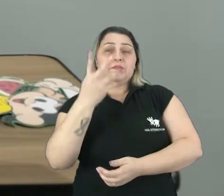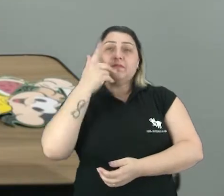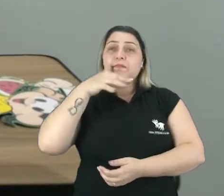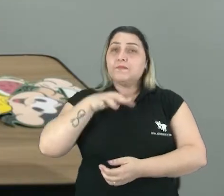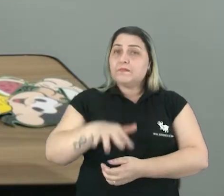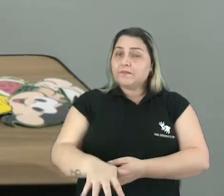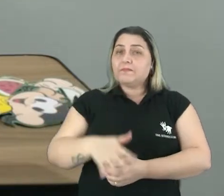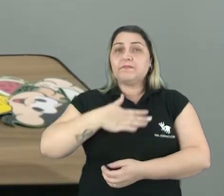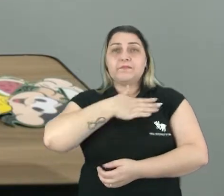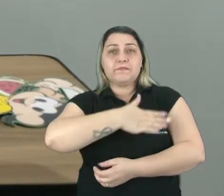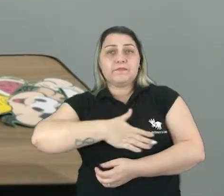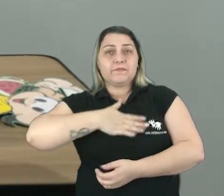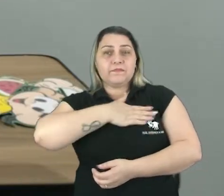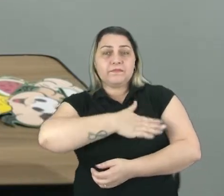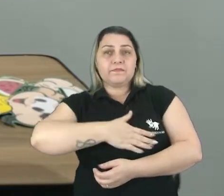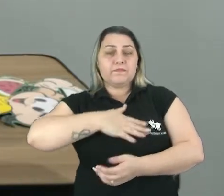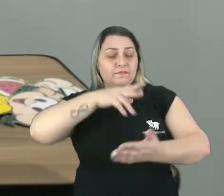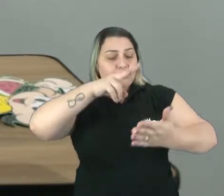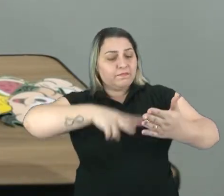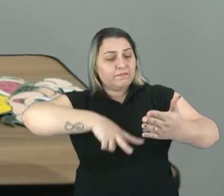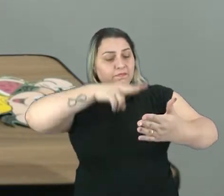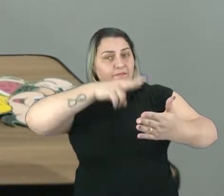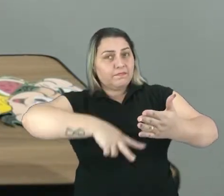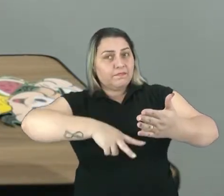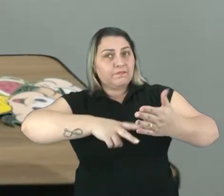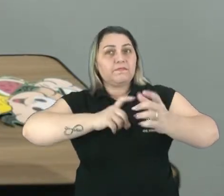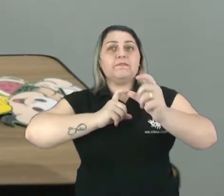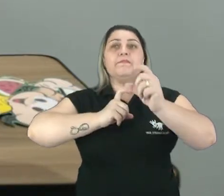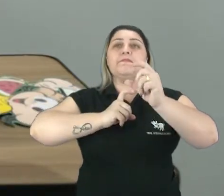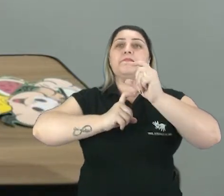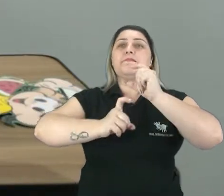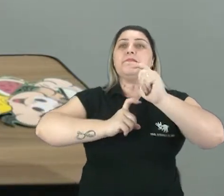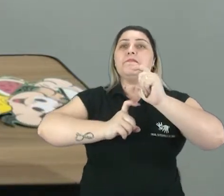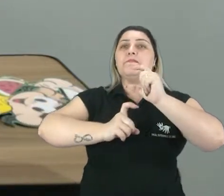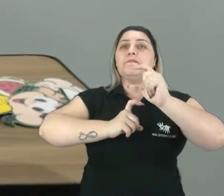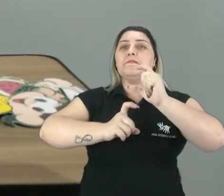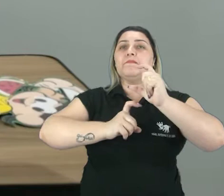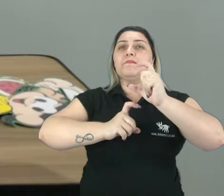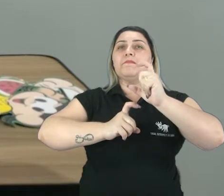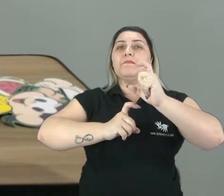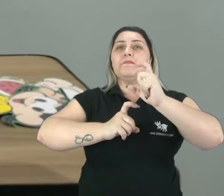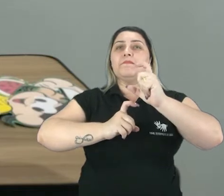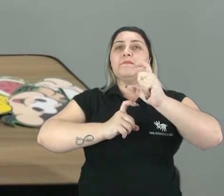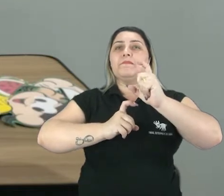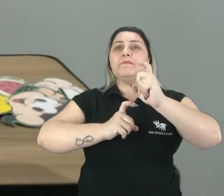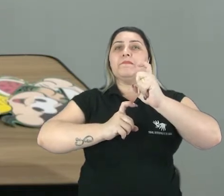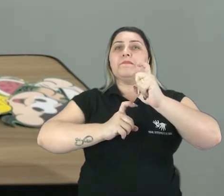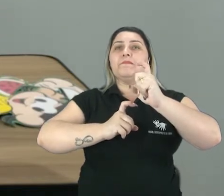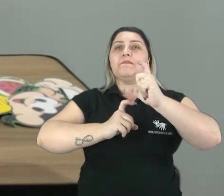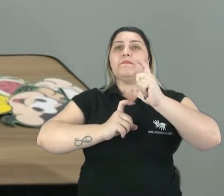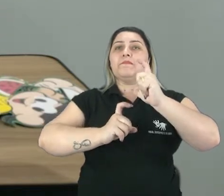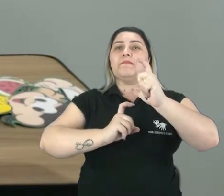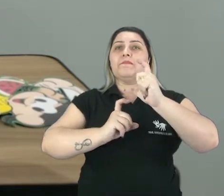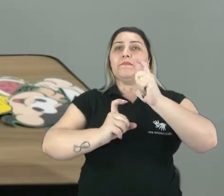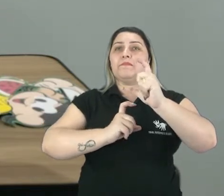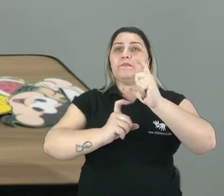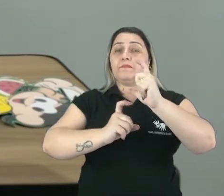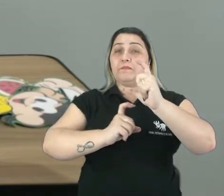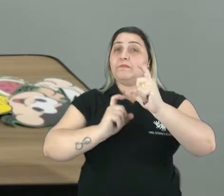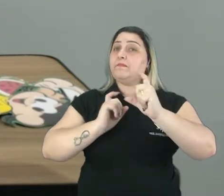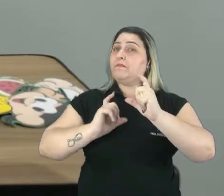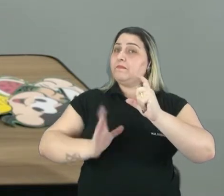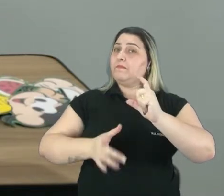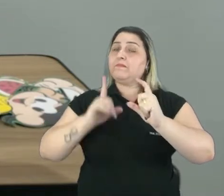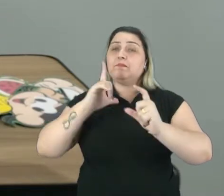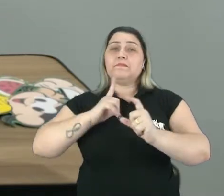Vocês, crianças, gostam de fazer leituras em gibis? Alguém já teve a oportunidade de ler, de